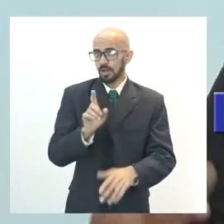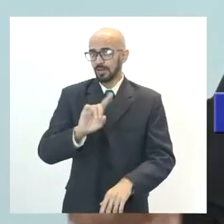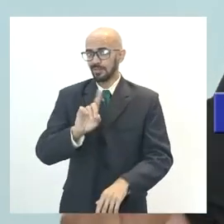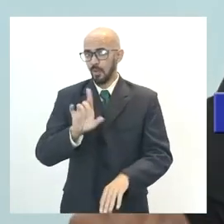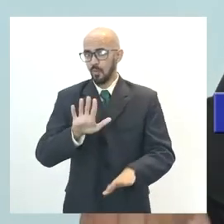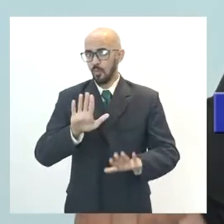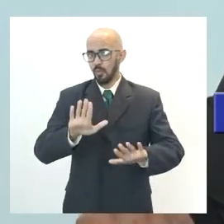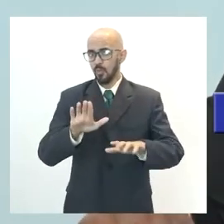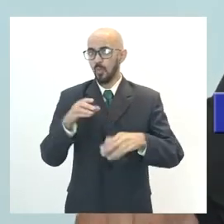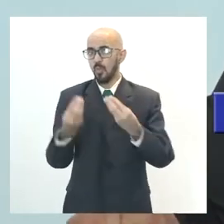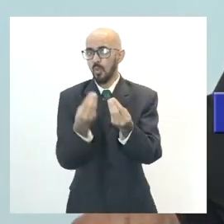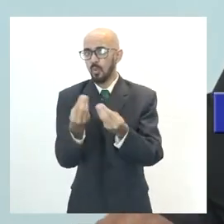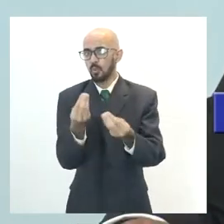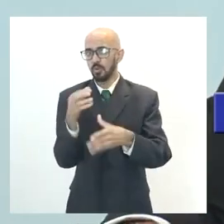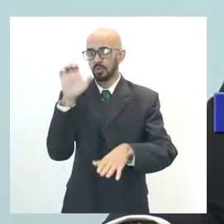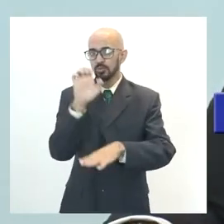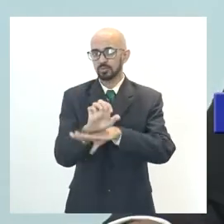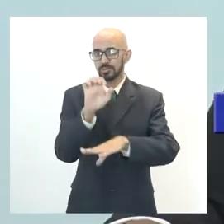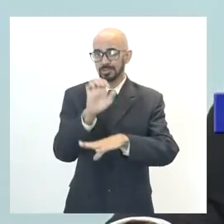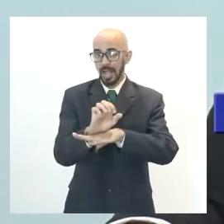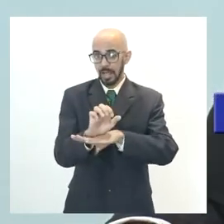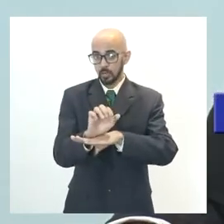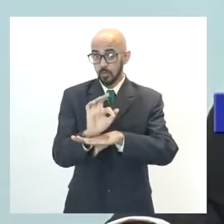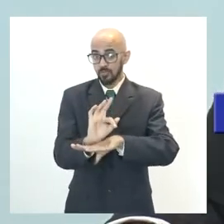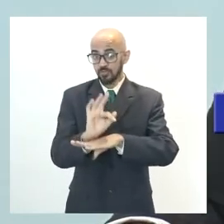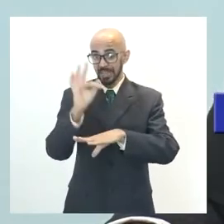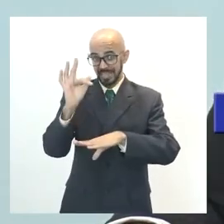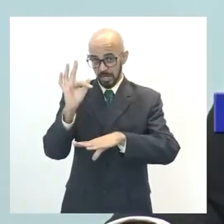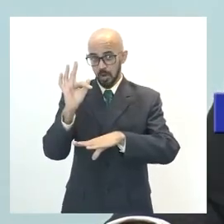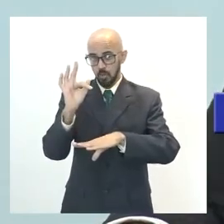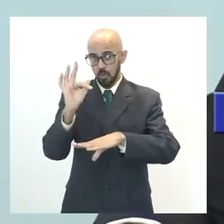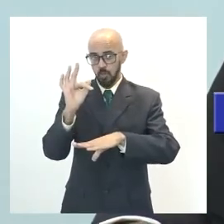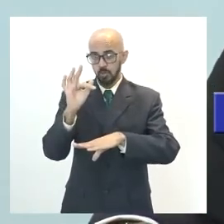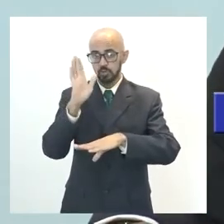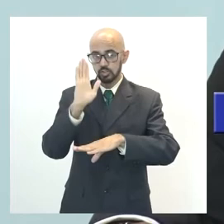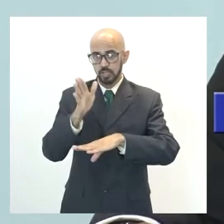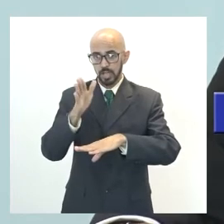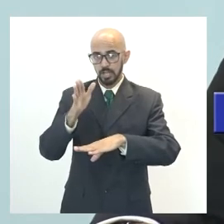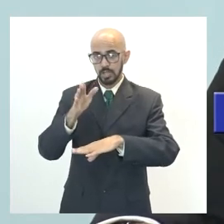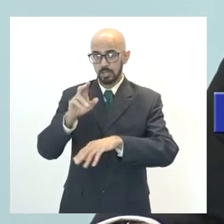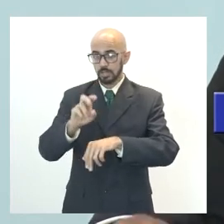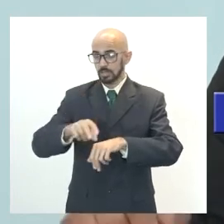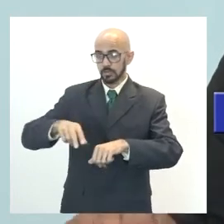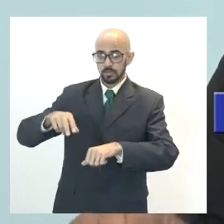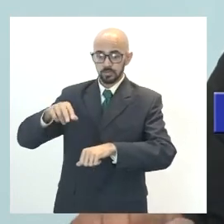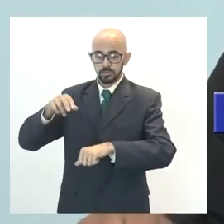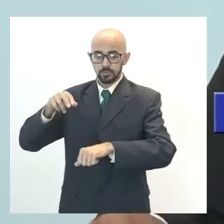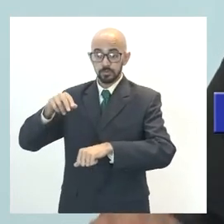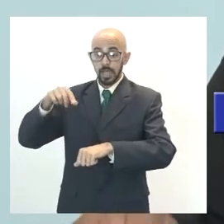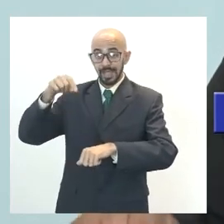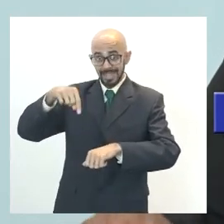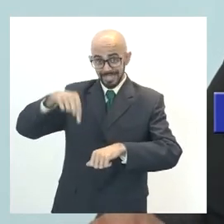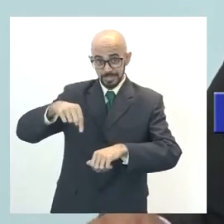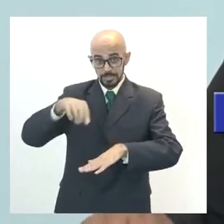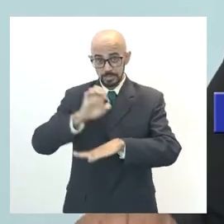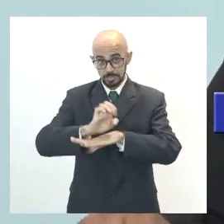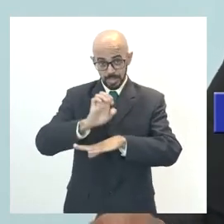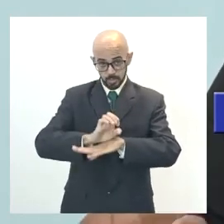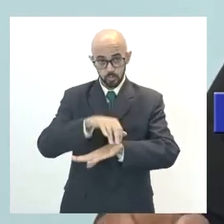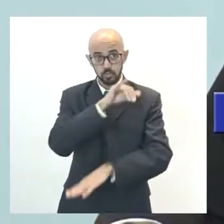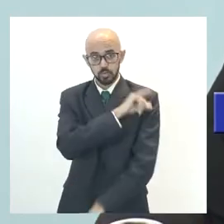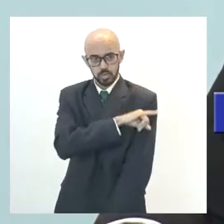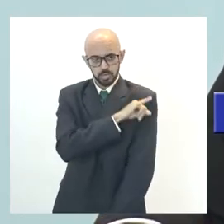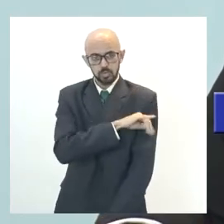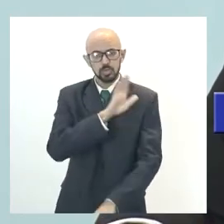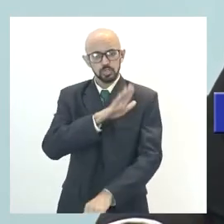país esse estado na verdade já defendeu muito o nosso Brasil eu espero que saia daqui com uma